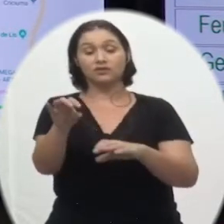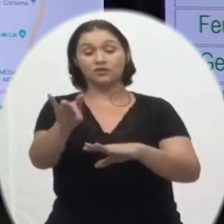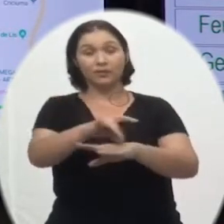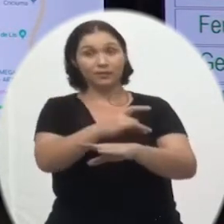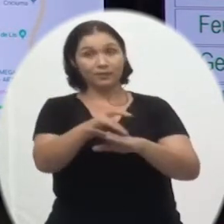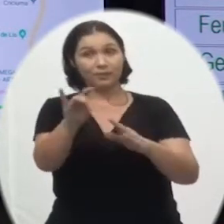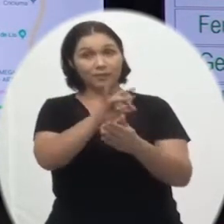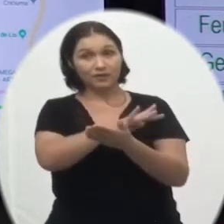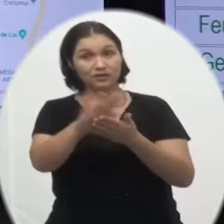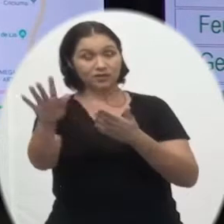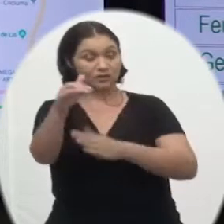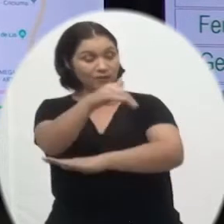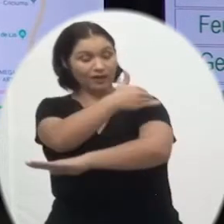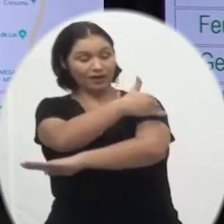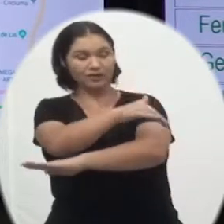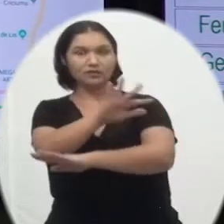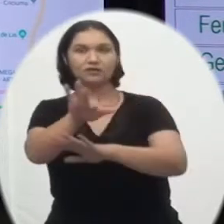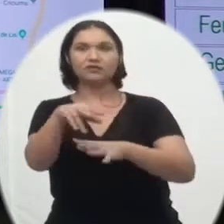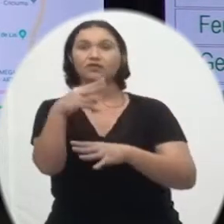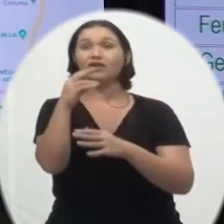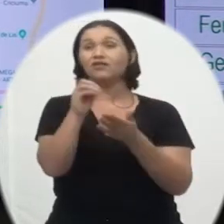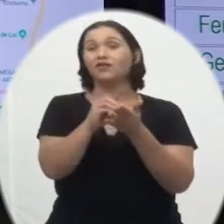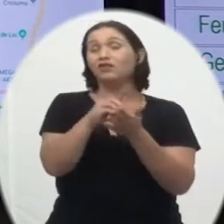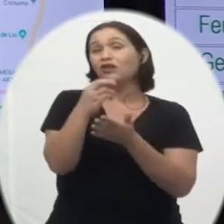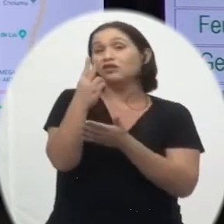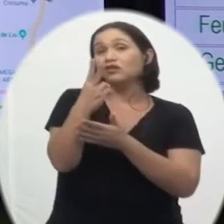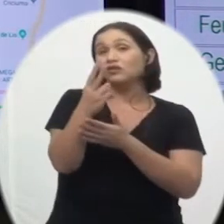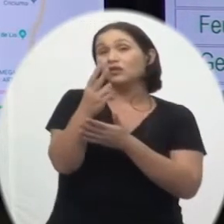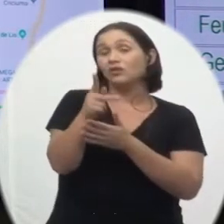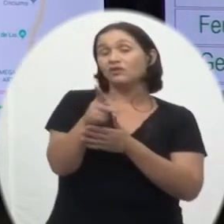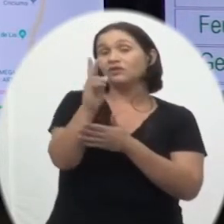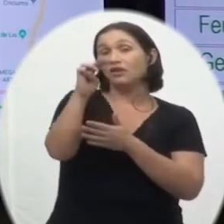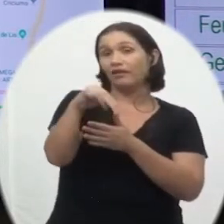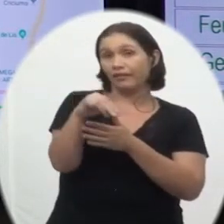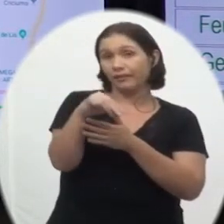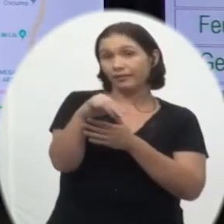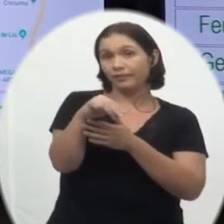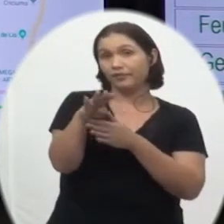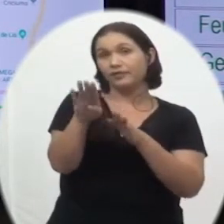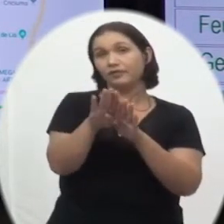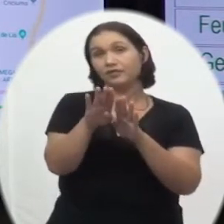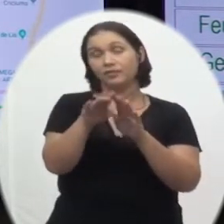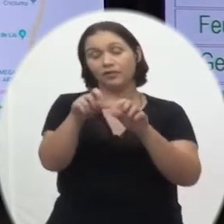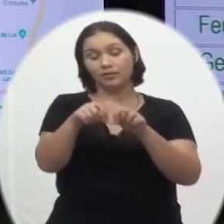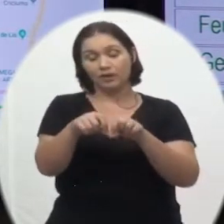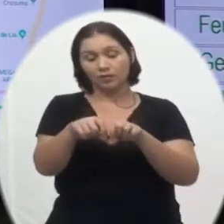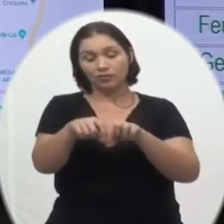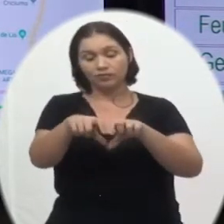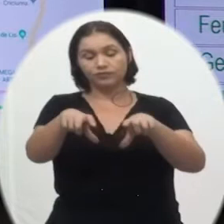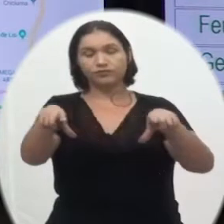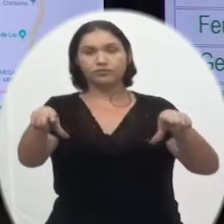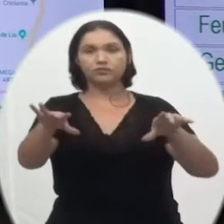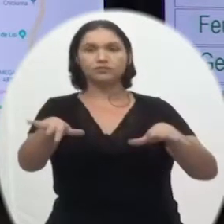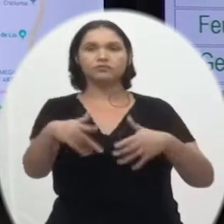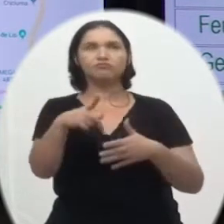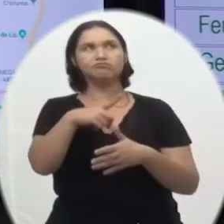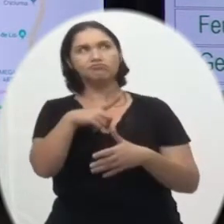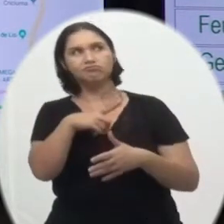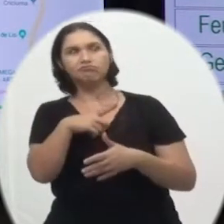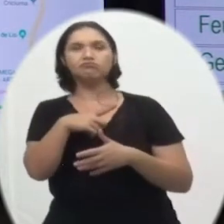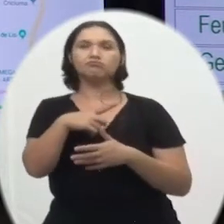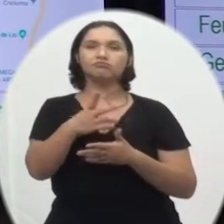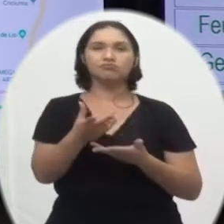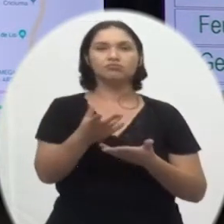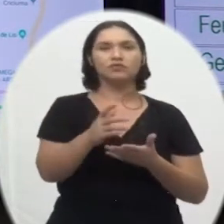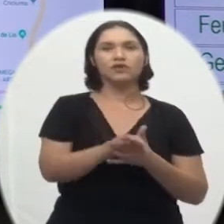só 2,5 quilômetros, né, para fazer a abertura dessa rua e a pavimentação. Já tem alguns empreendimentos que